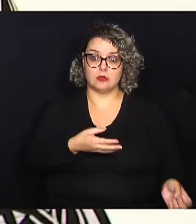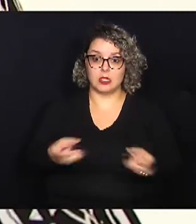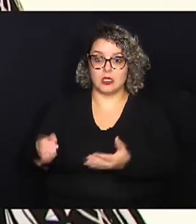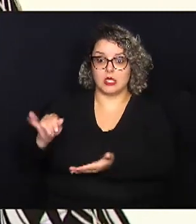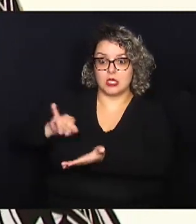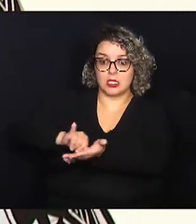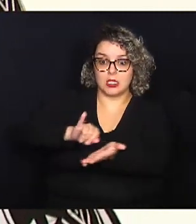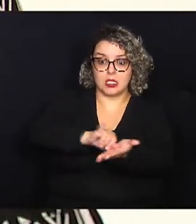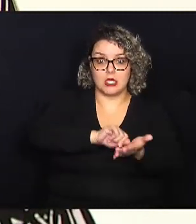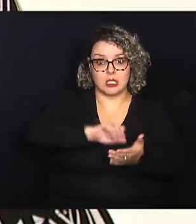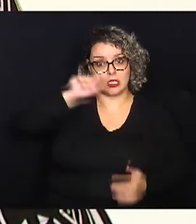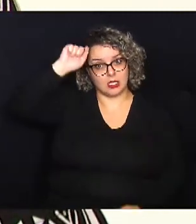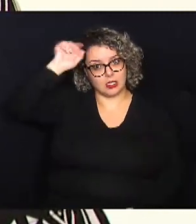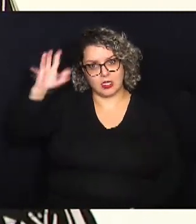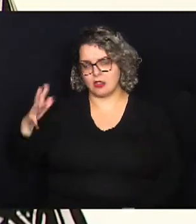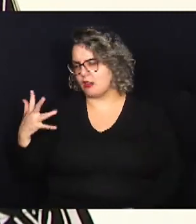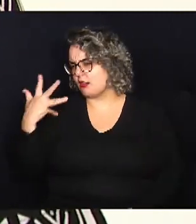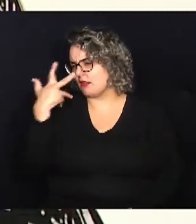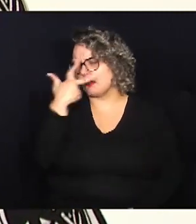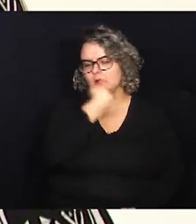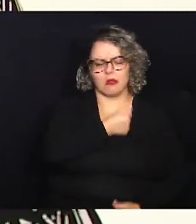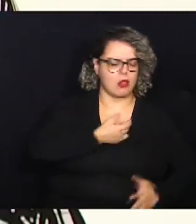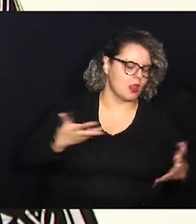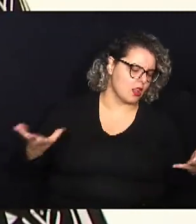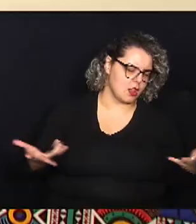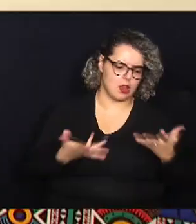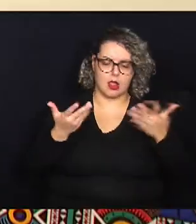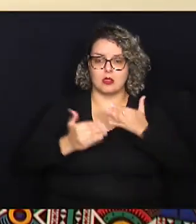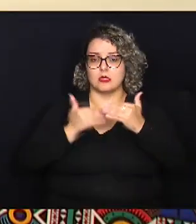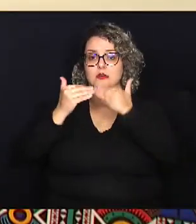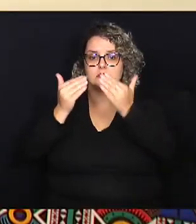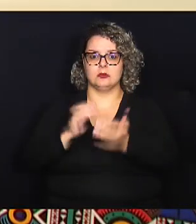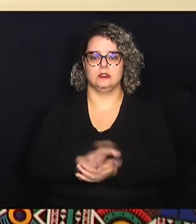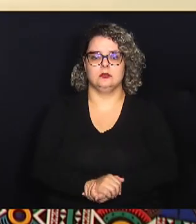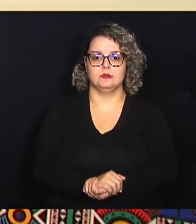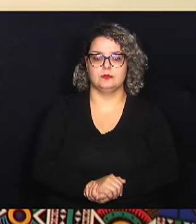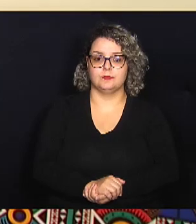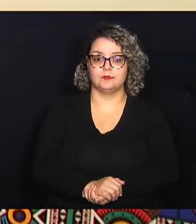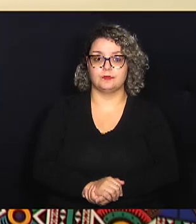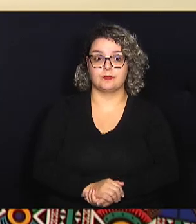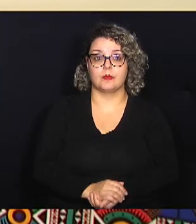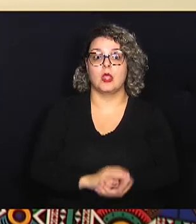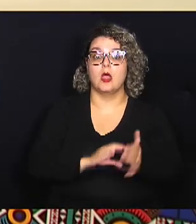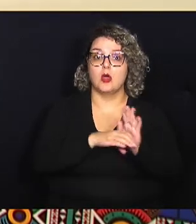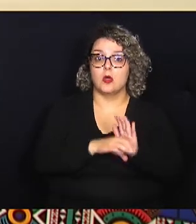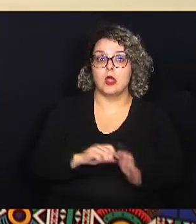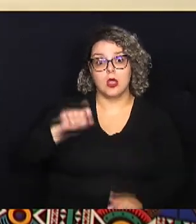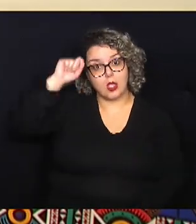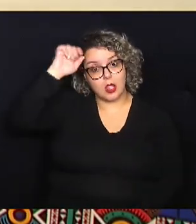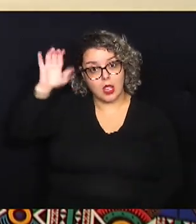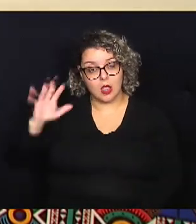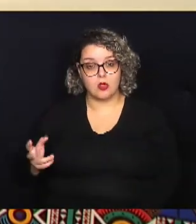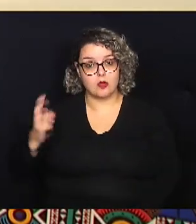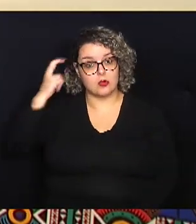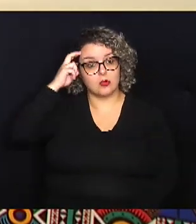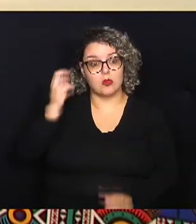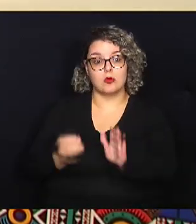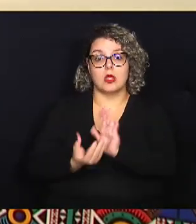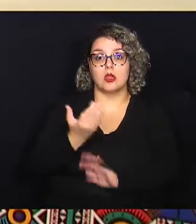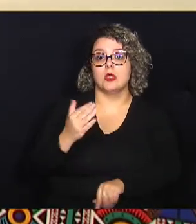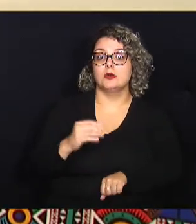africanas que são lindas, pujantes, desenvolvidas. O conceito afrofuturista surgiu em meados dos